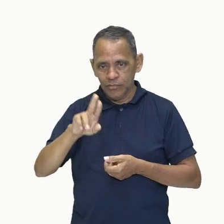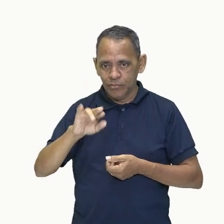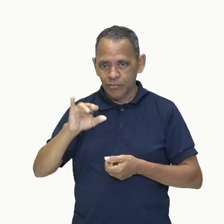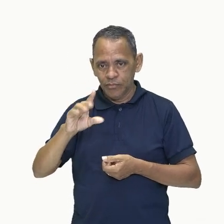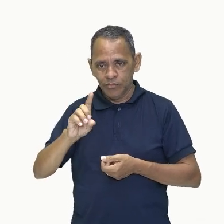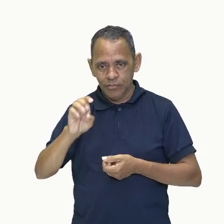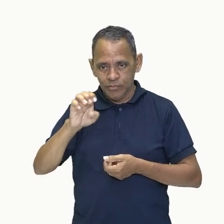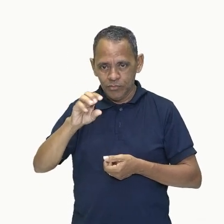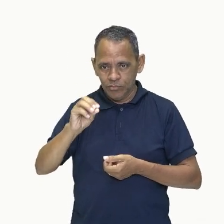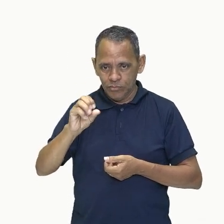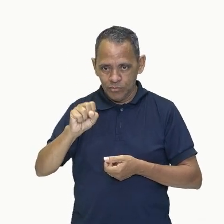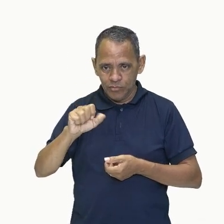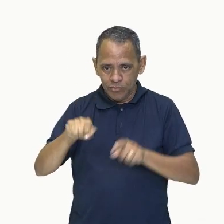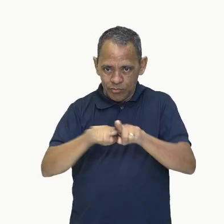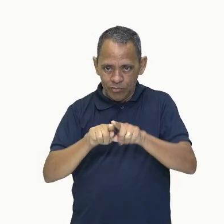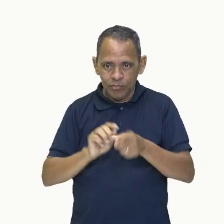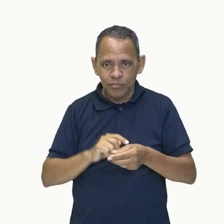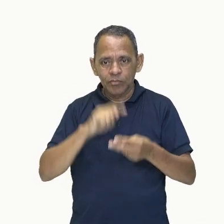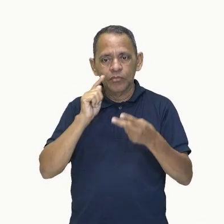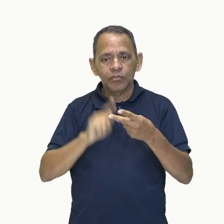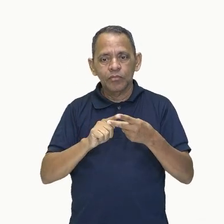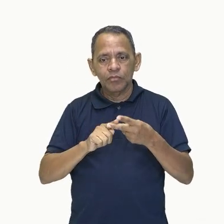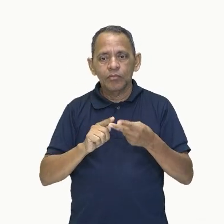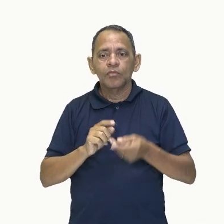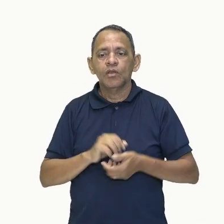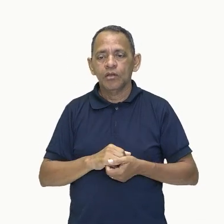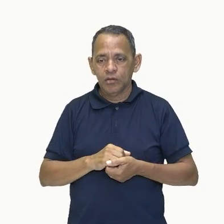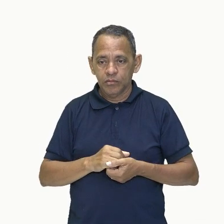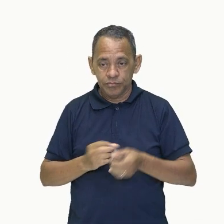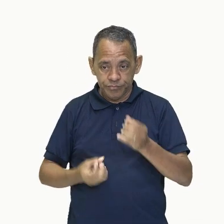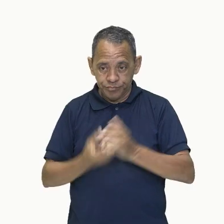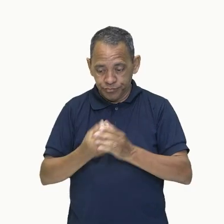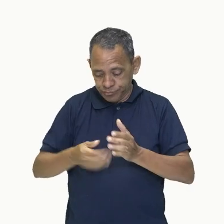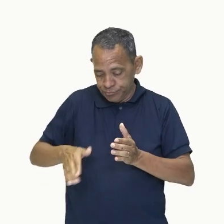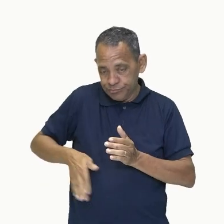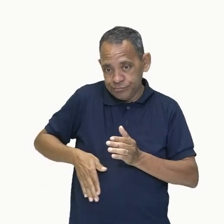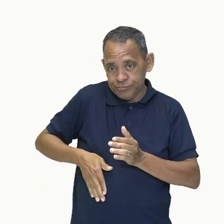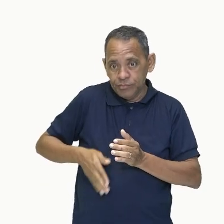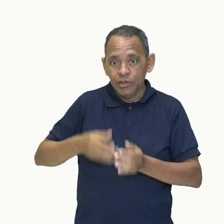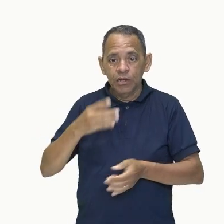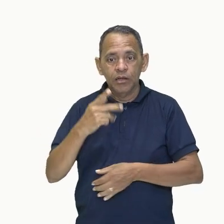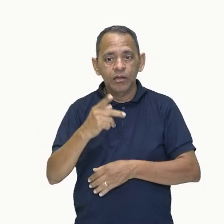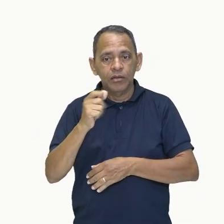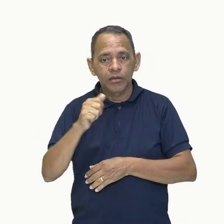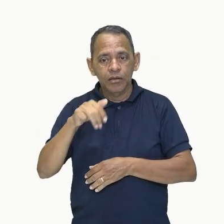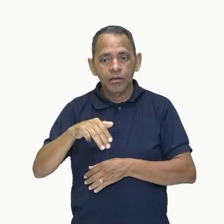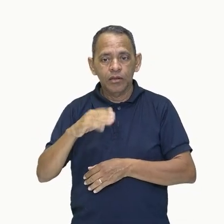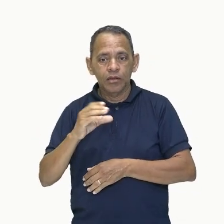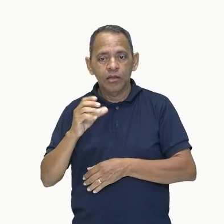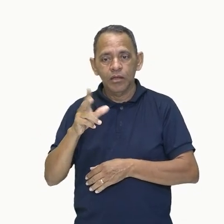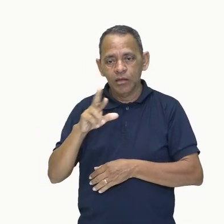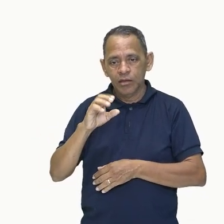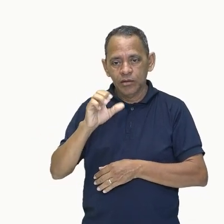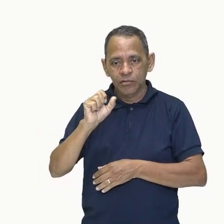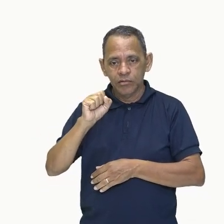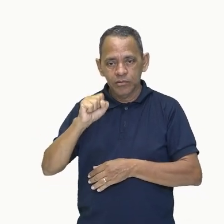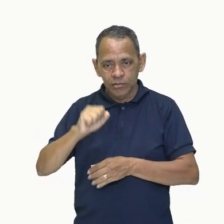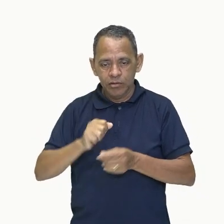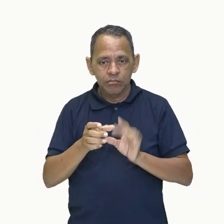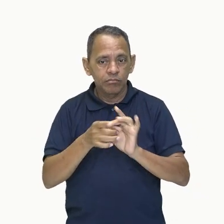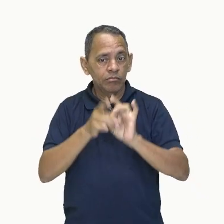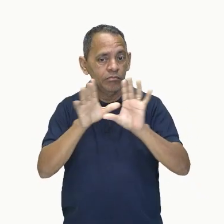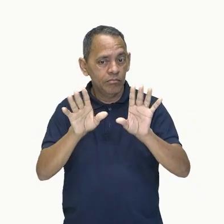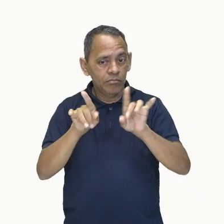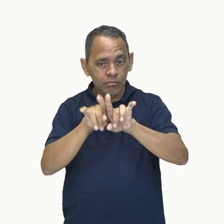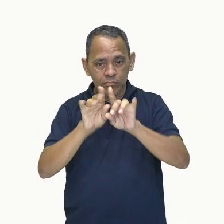Já da tripsina, ela é produzida pelo pâncreas e liberado no intestino delgado. Ele vai atuar na